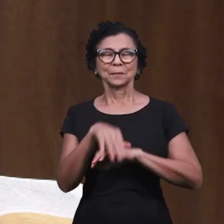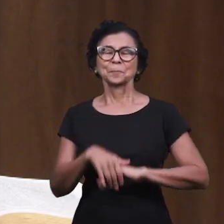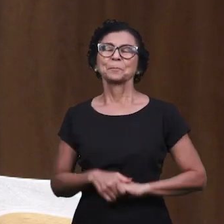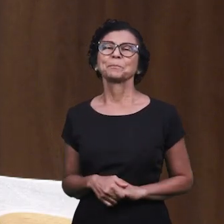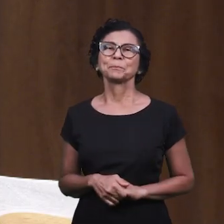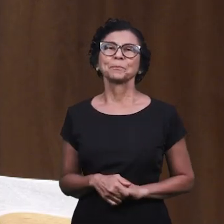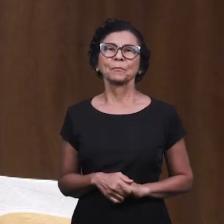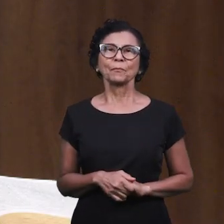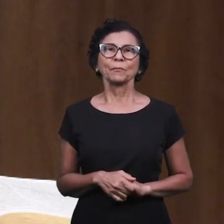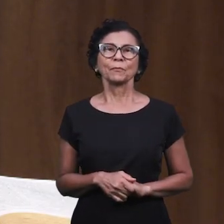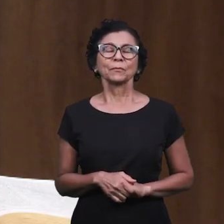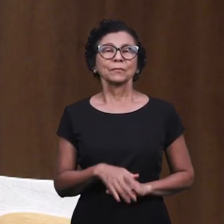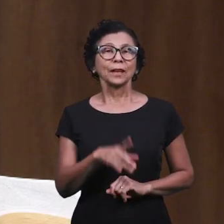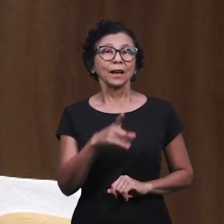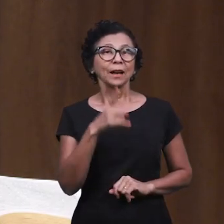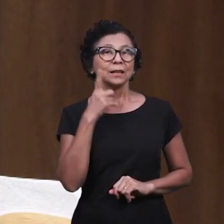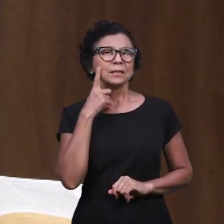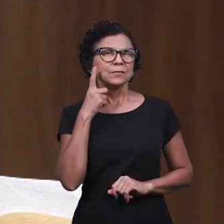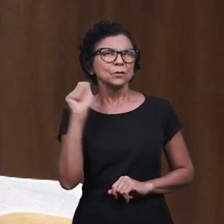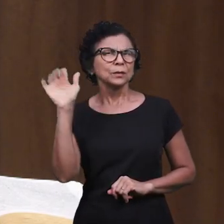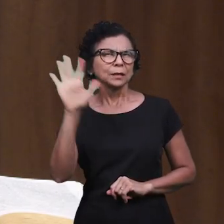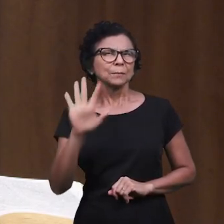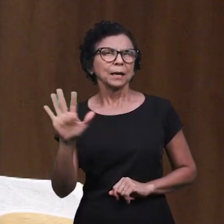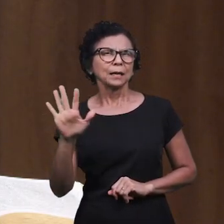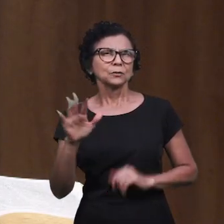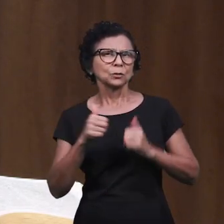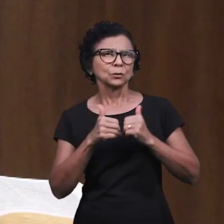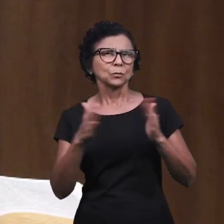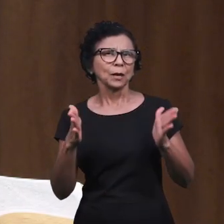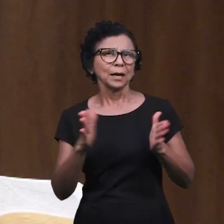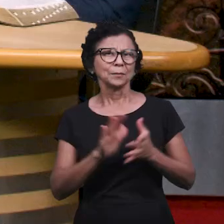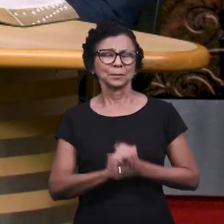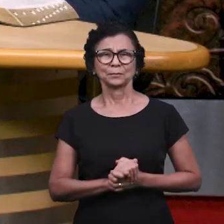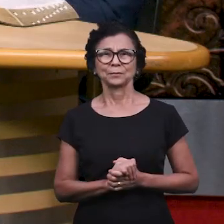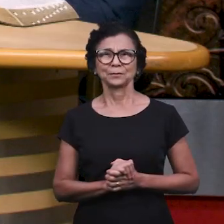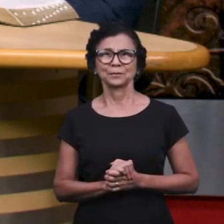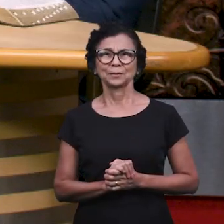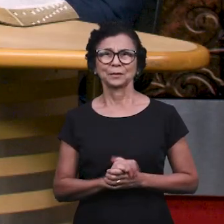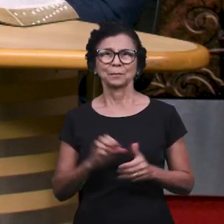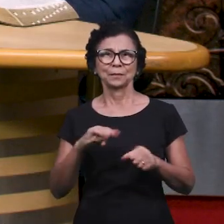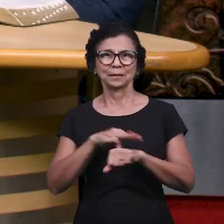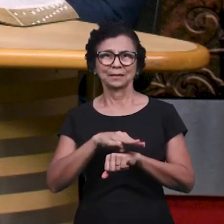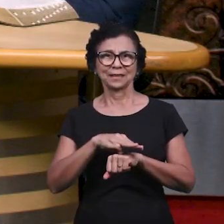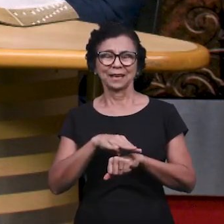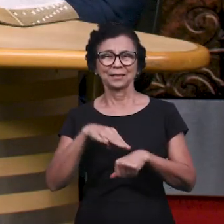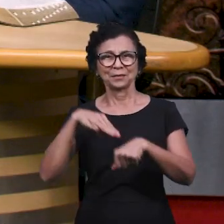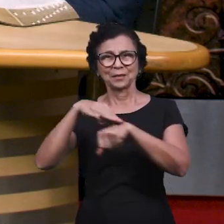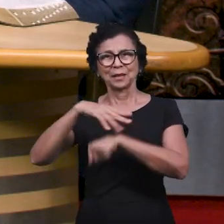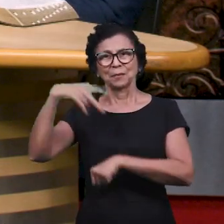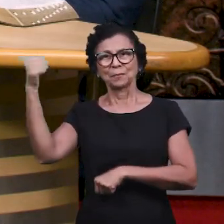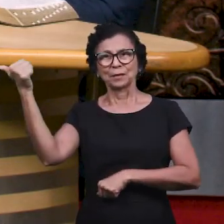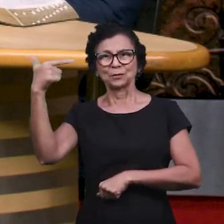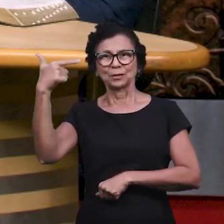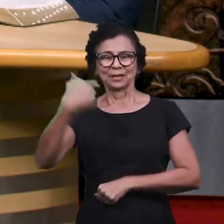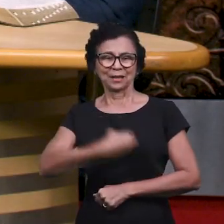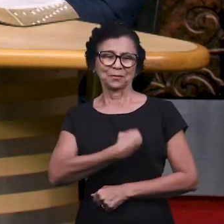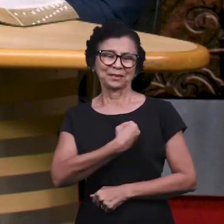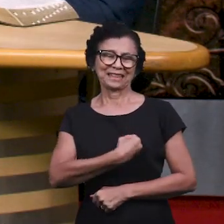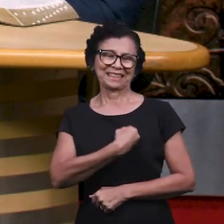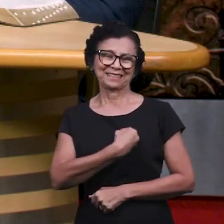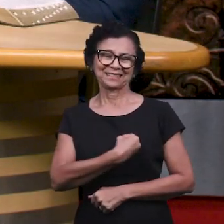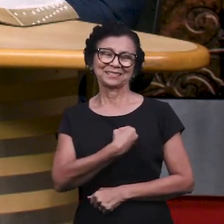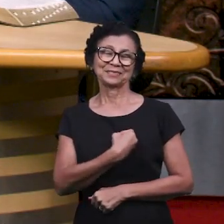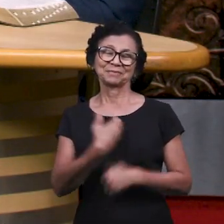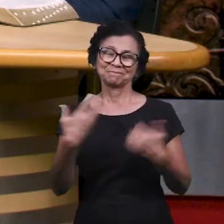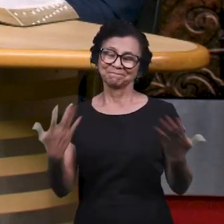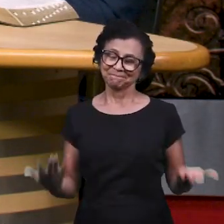aqui que lá na nossa vinheta está escrito: ministérios é maior que a vida. E essa é a nossa experiência como obra do Espírito, né? Que o